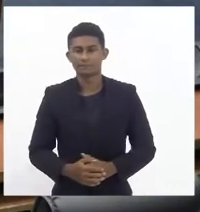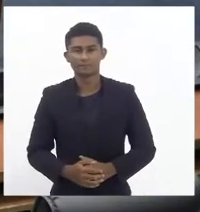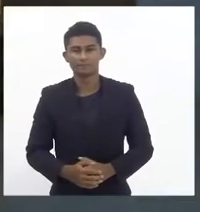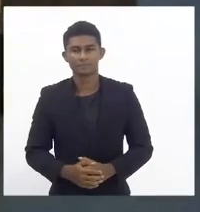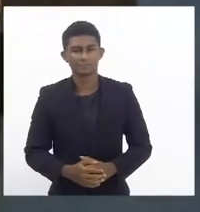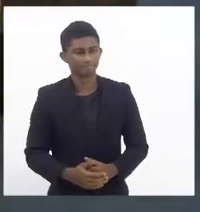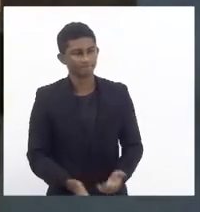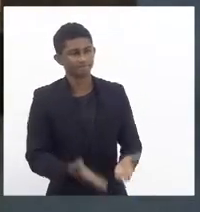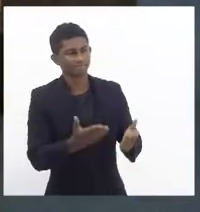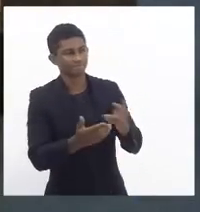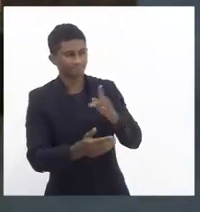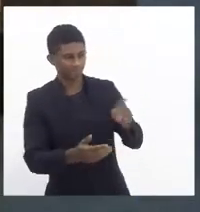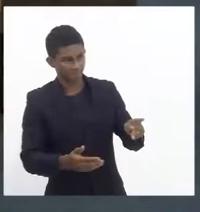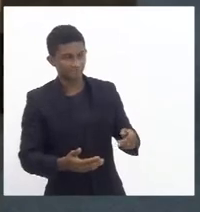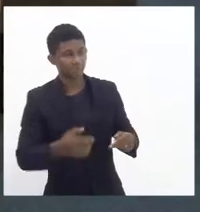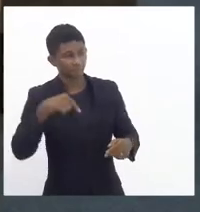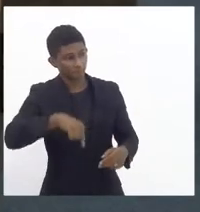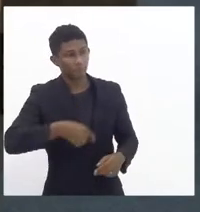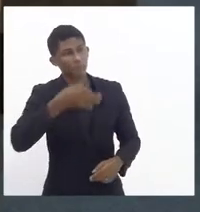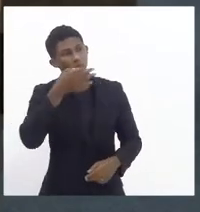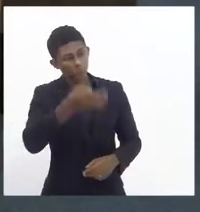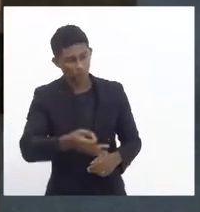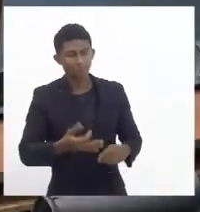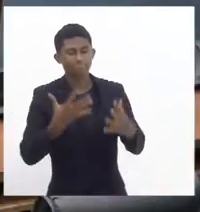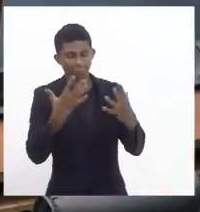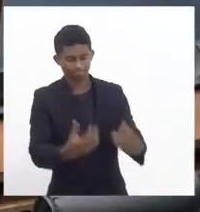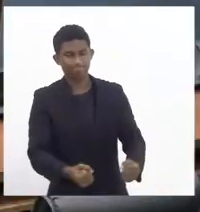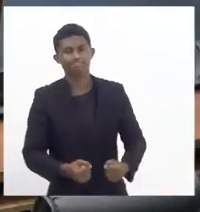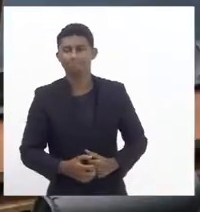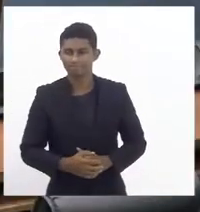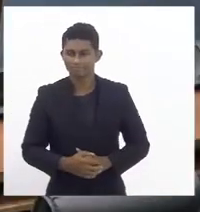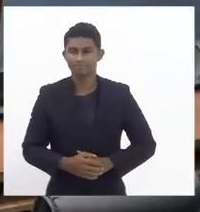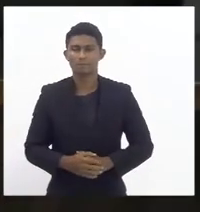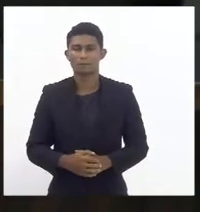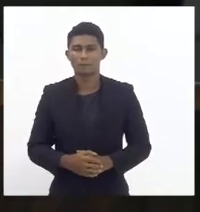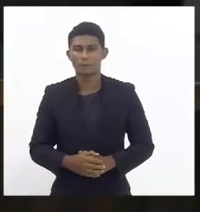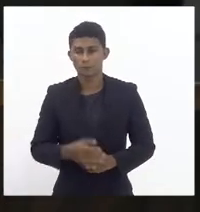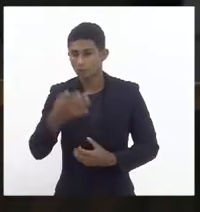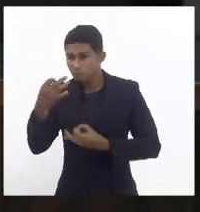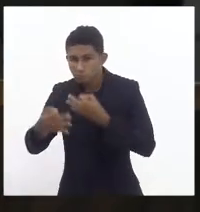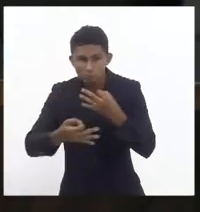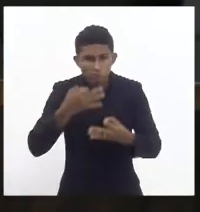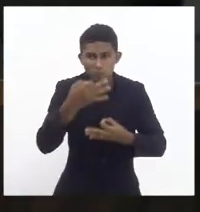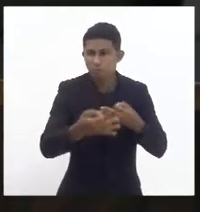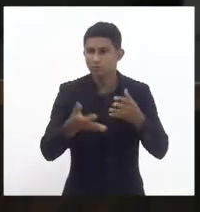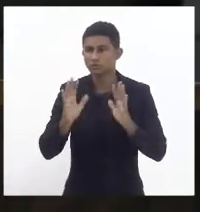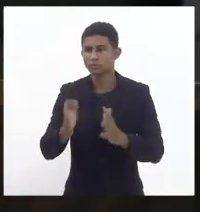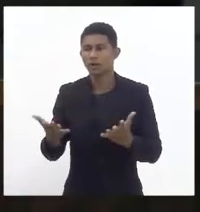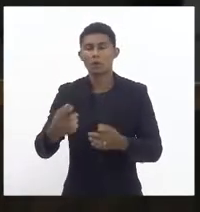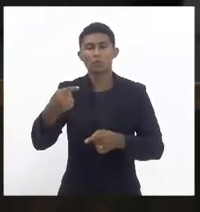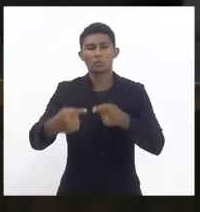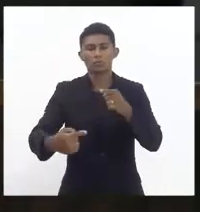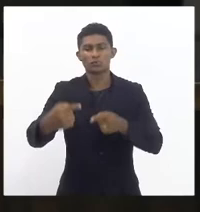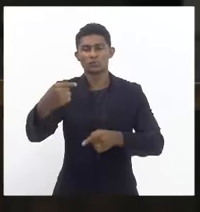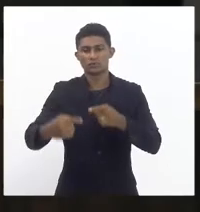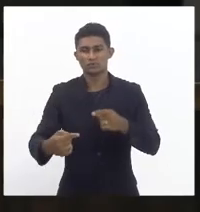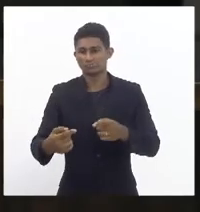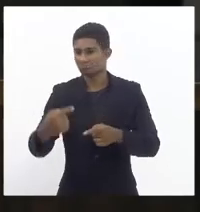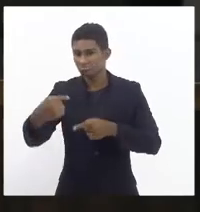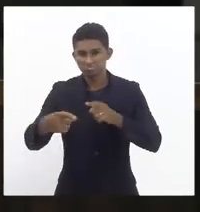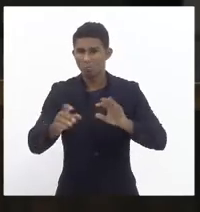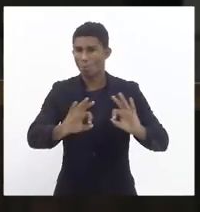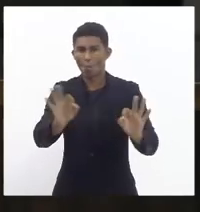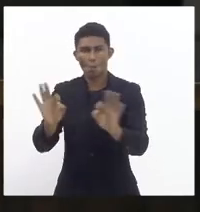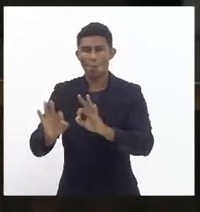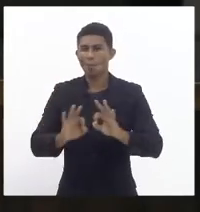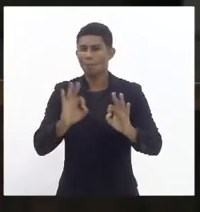o seu presente parecer é favorável e com os pareceres emitidos em discussão na venda de